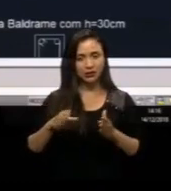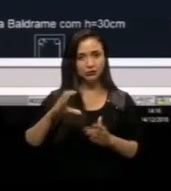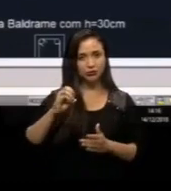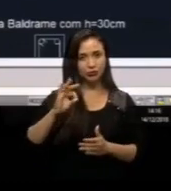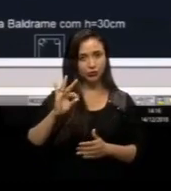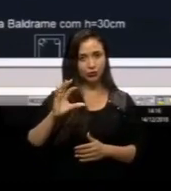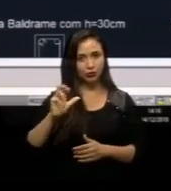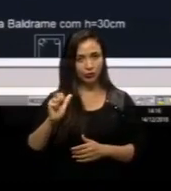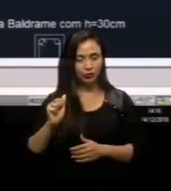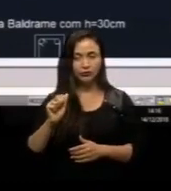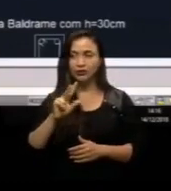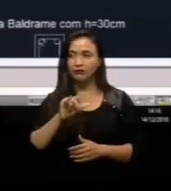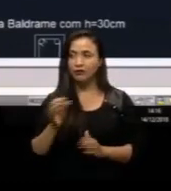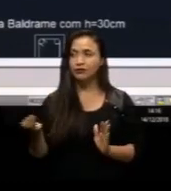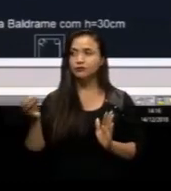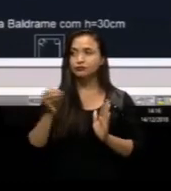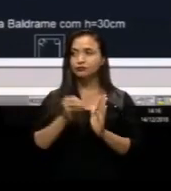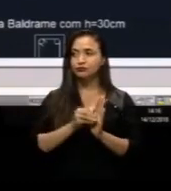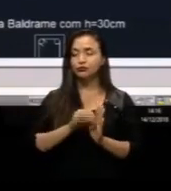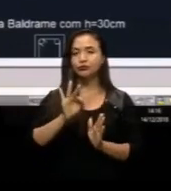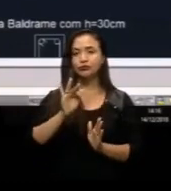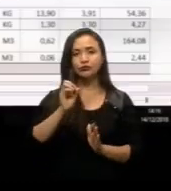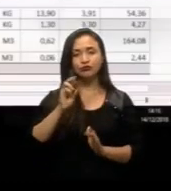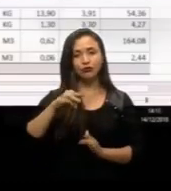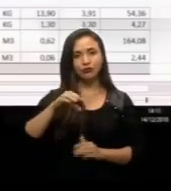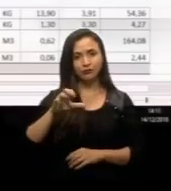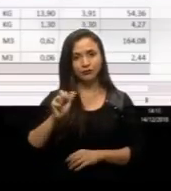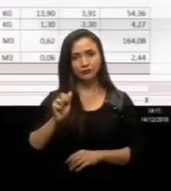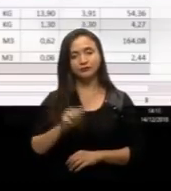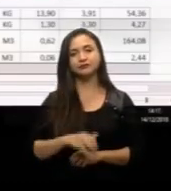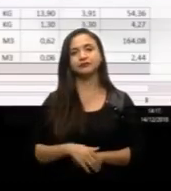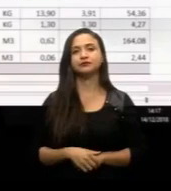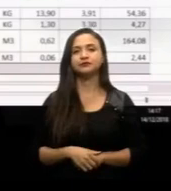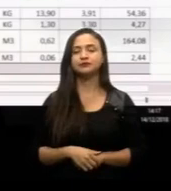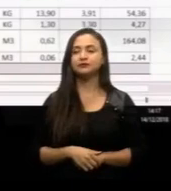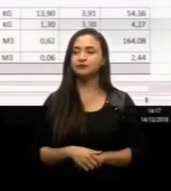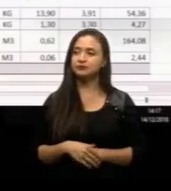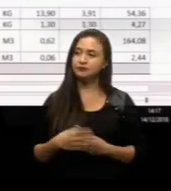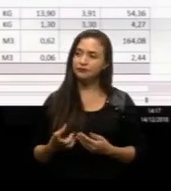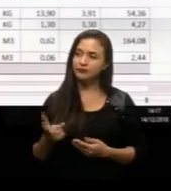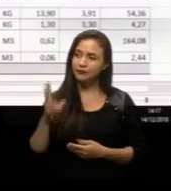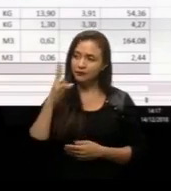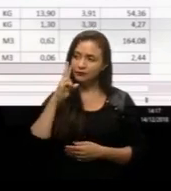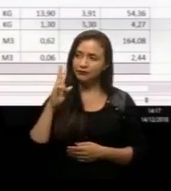cotas, e vai jogar para calcular a forma. Então, vamos lá. A gente vem aqui.